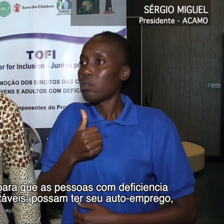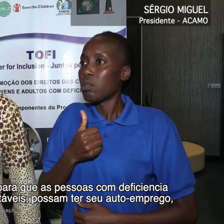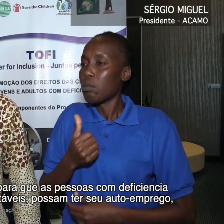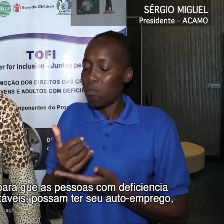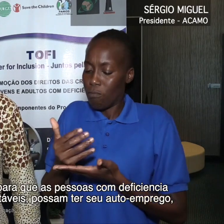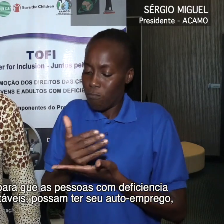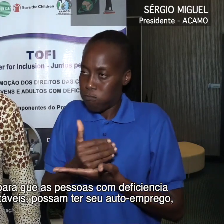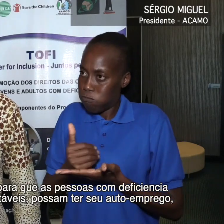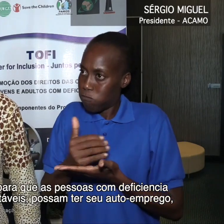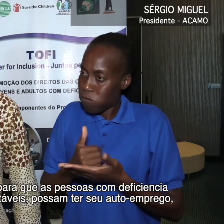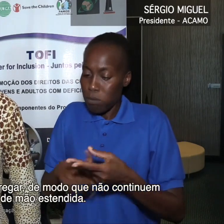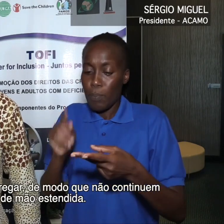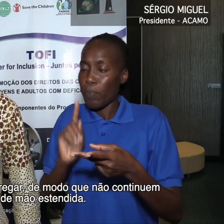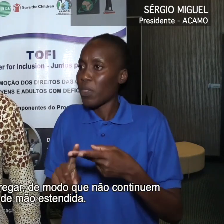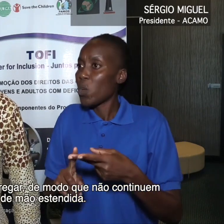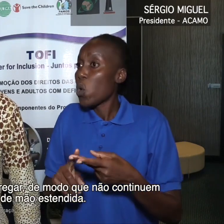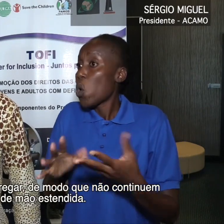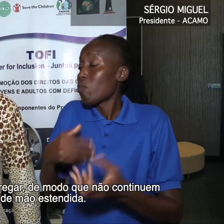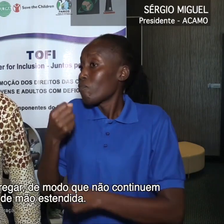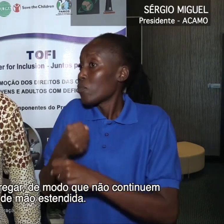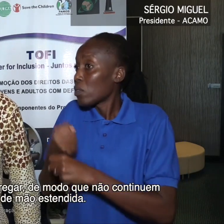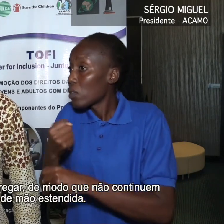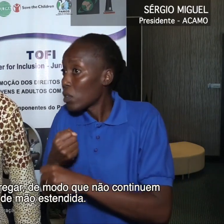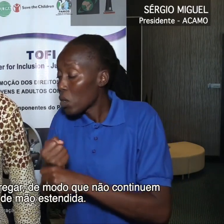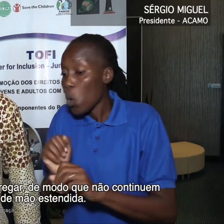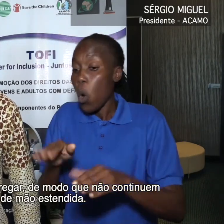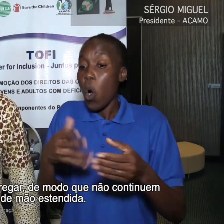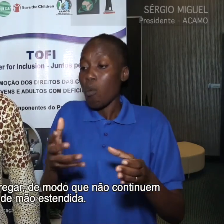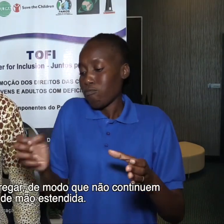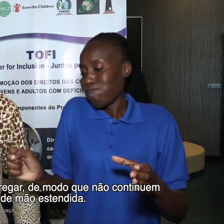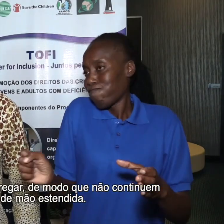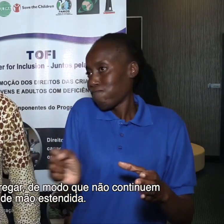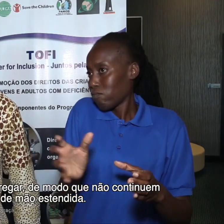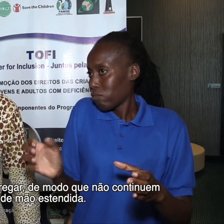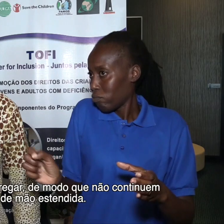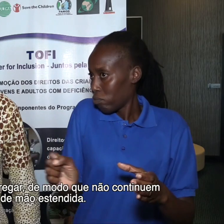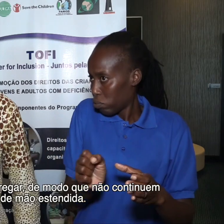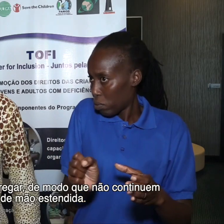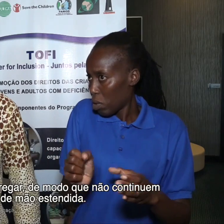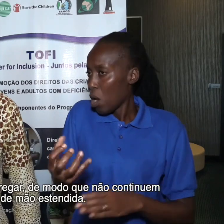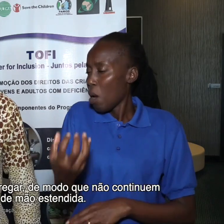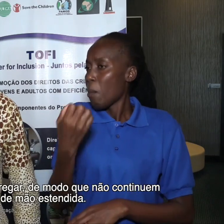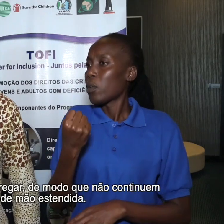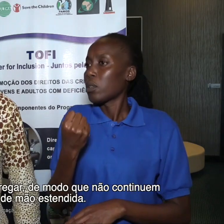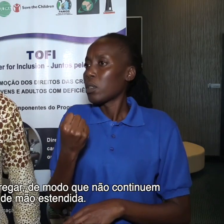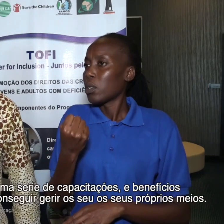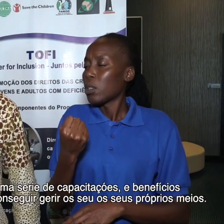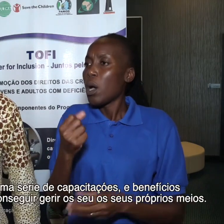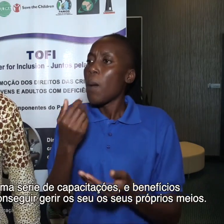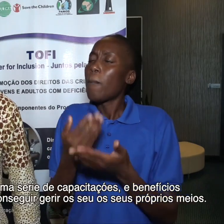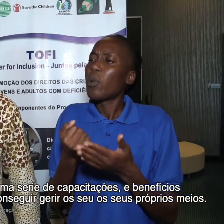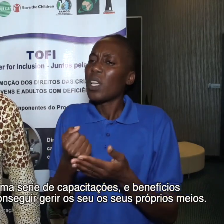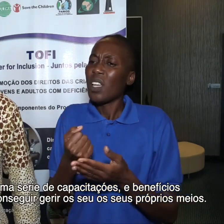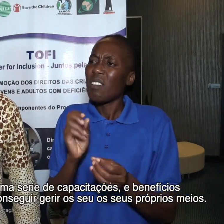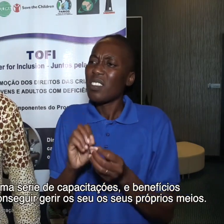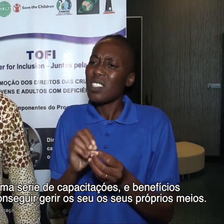ter o seu autoemprego ou possam até empregar, de modo que não continuem com mão estendida.